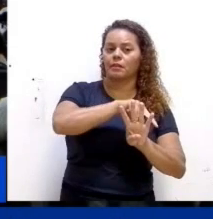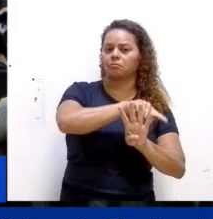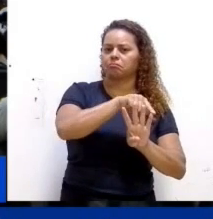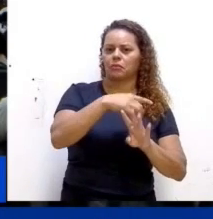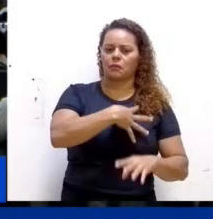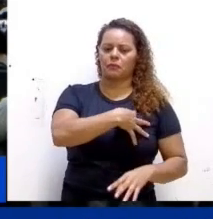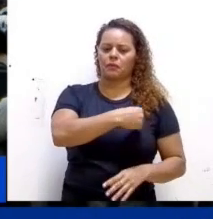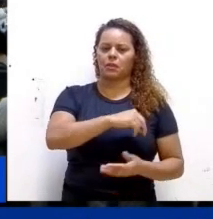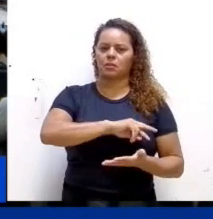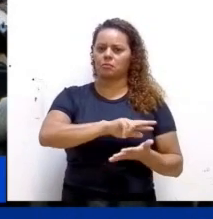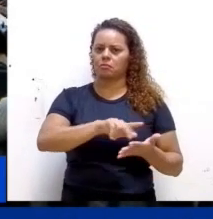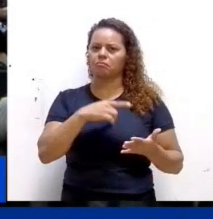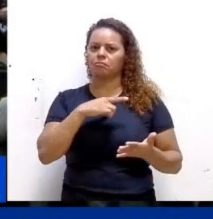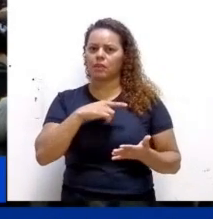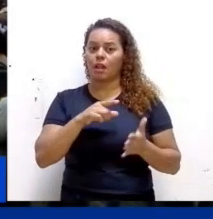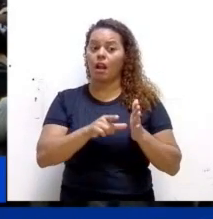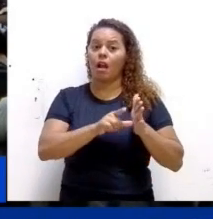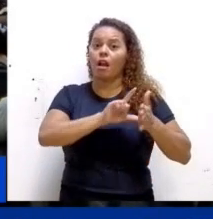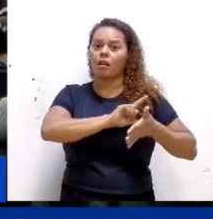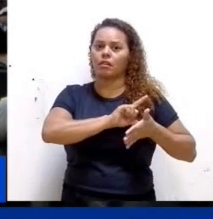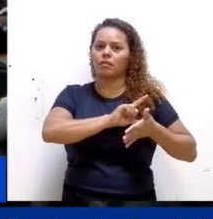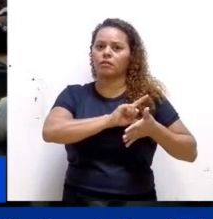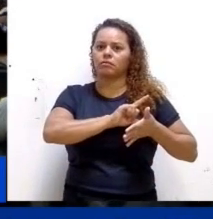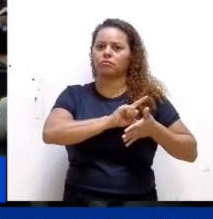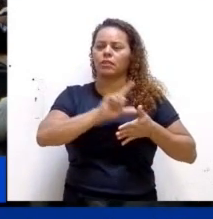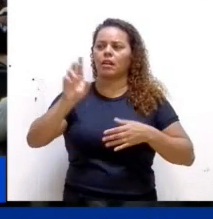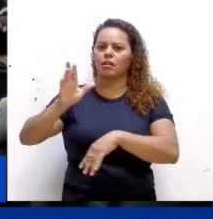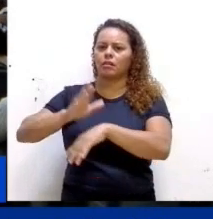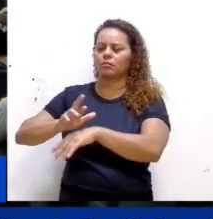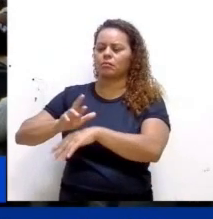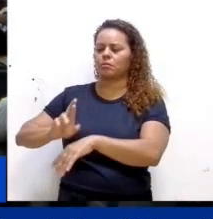Era essa família que antes o Estado protegia.